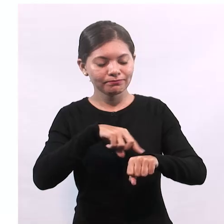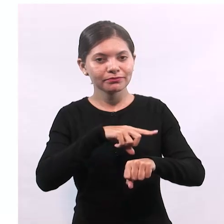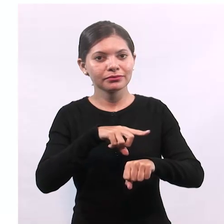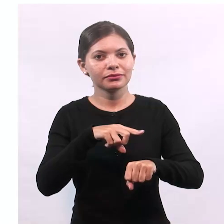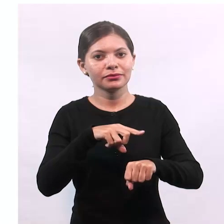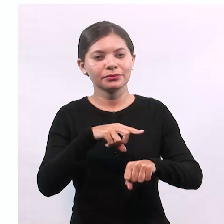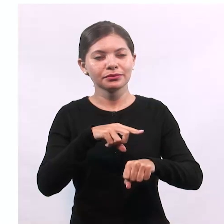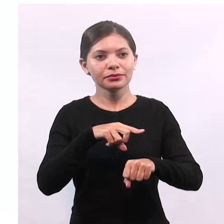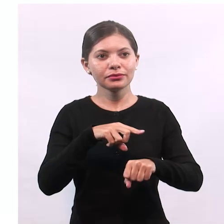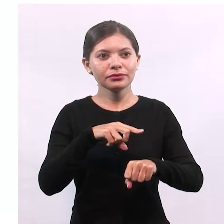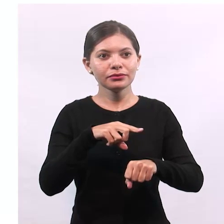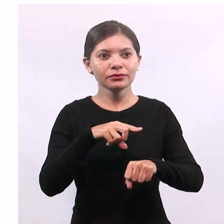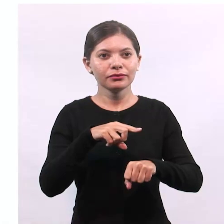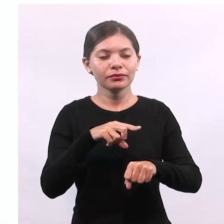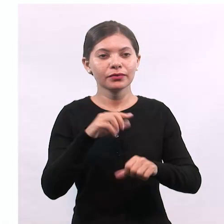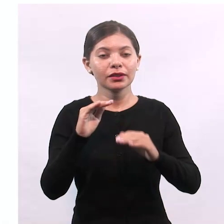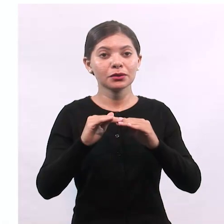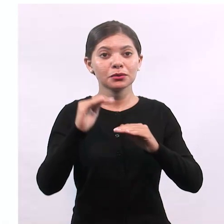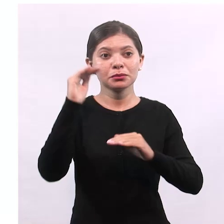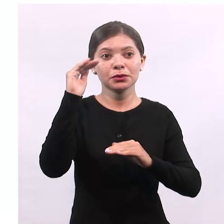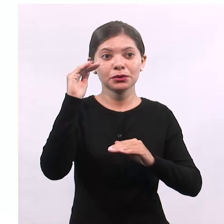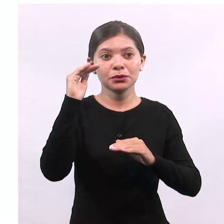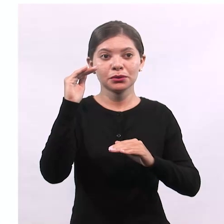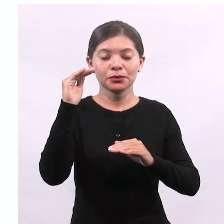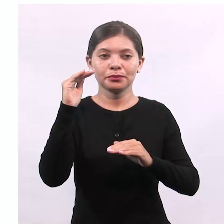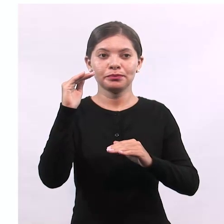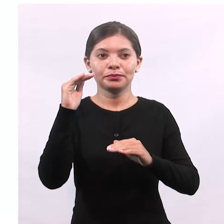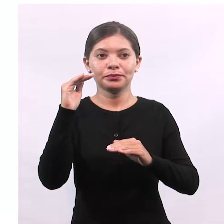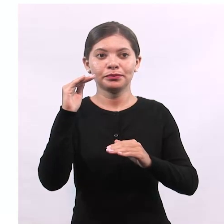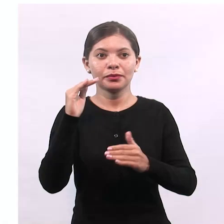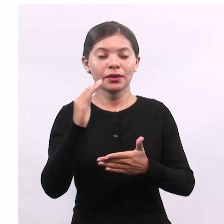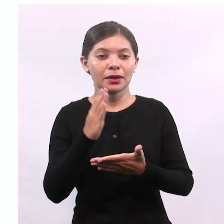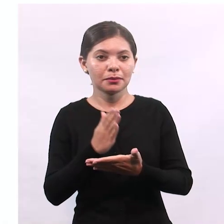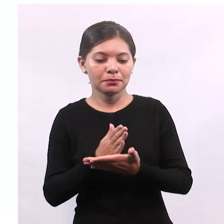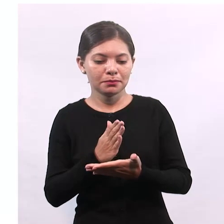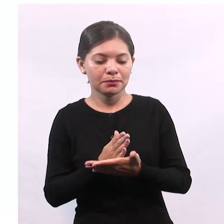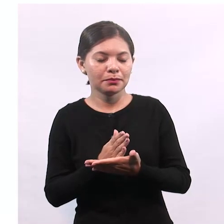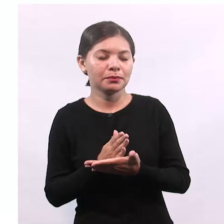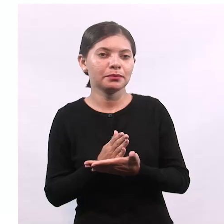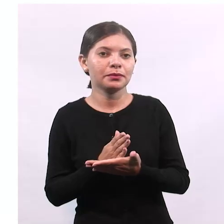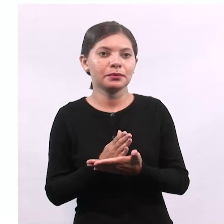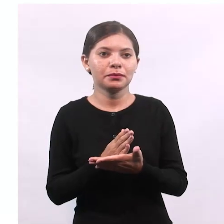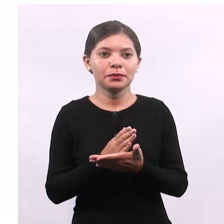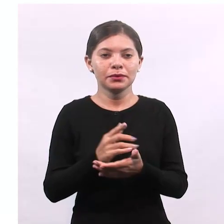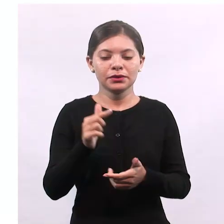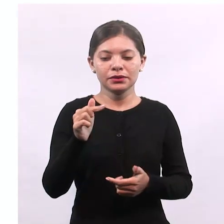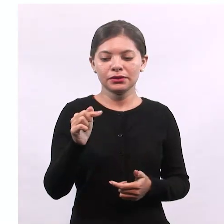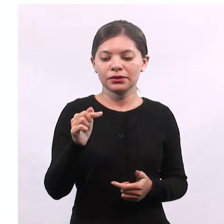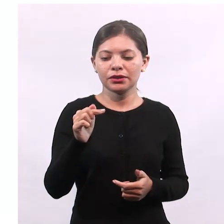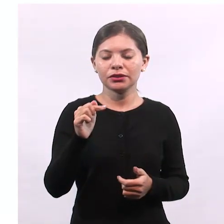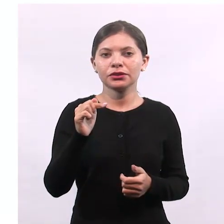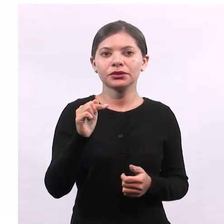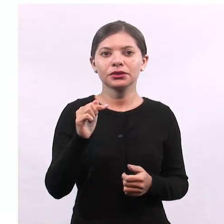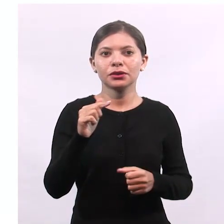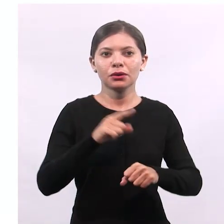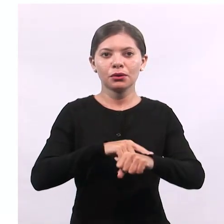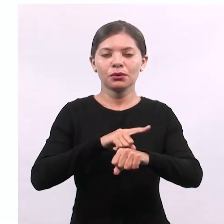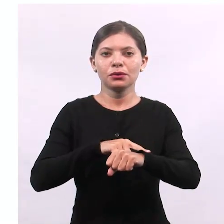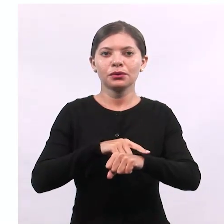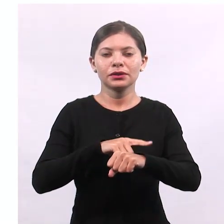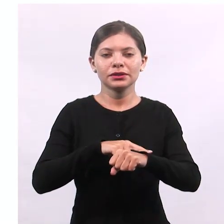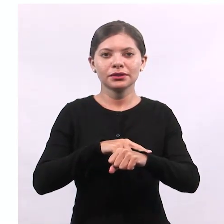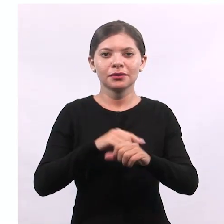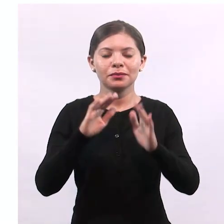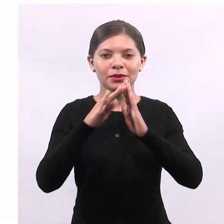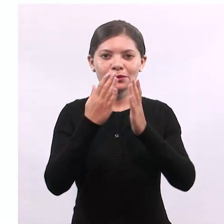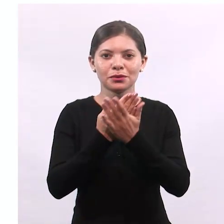igual ao superior a média de 7 horas diárias na escola tá que que é média de